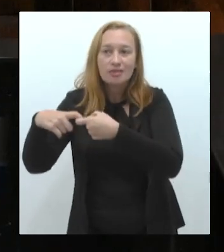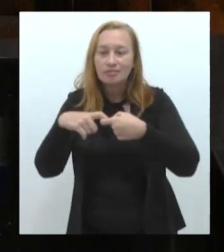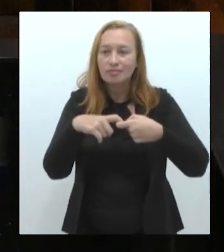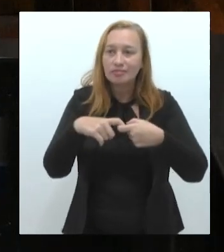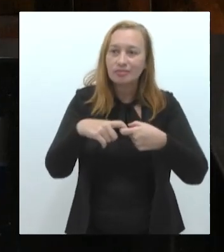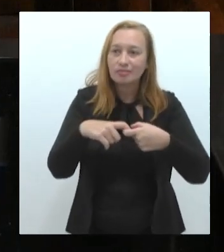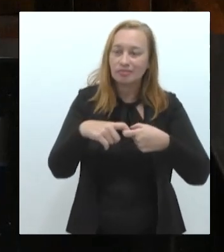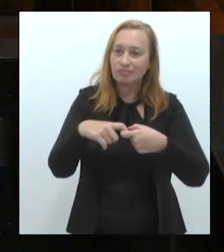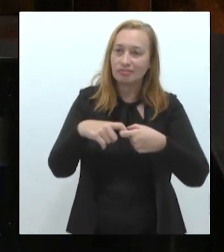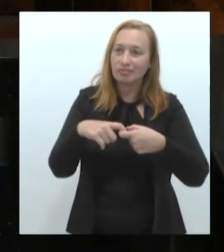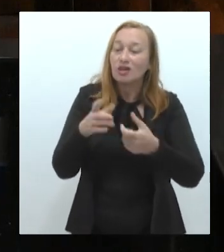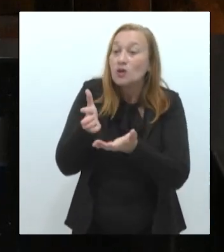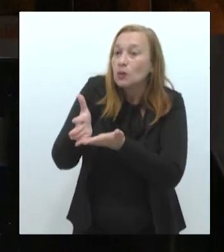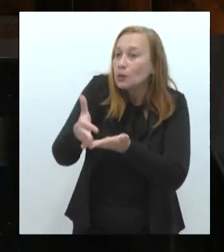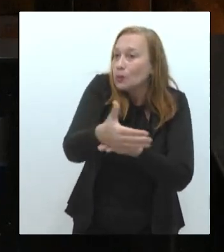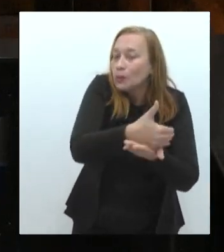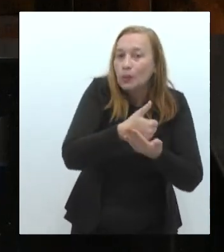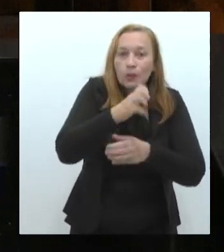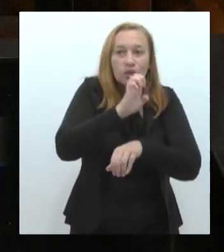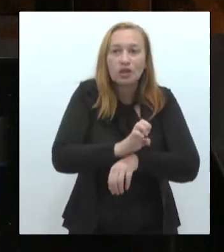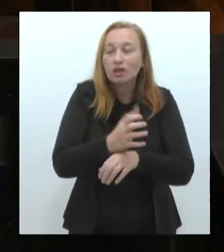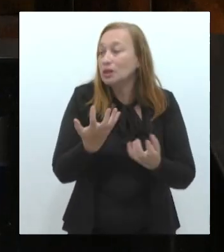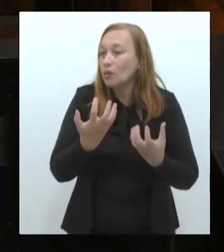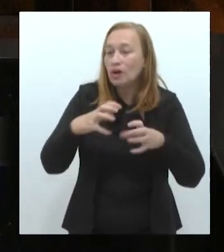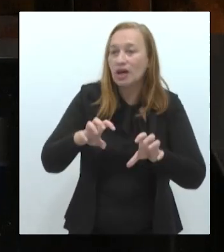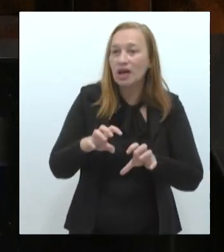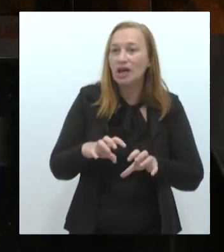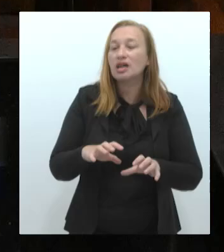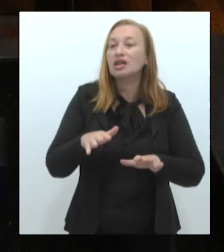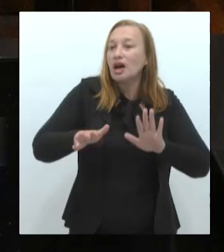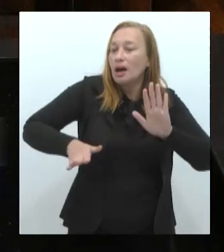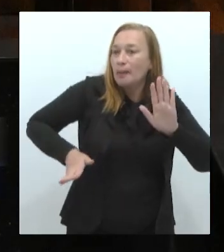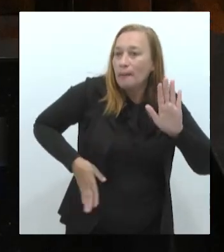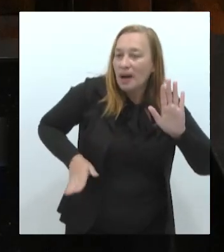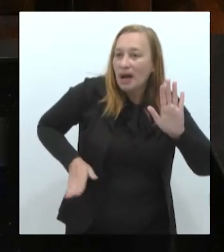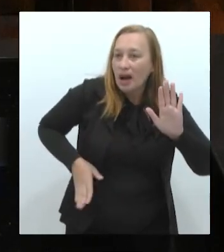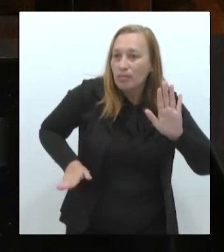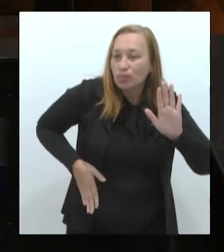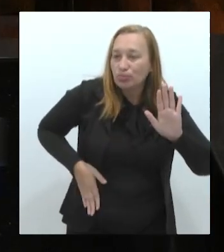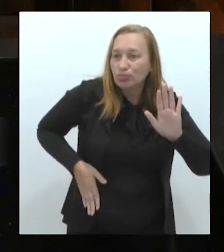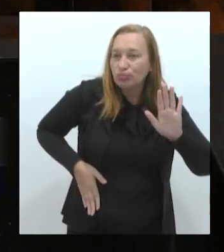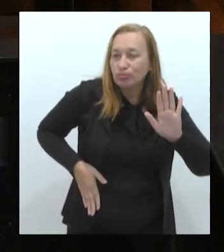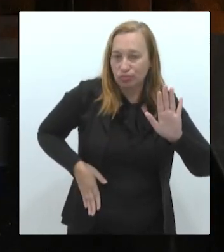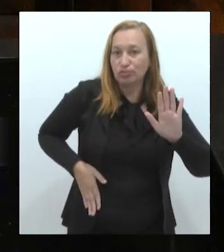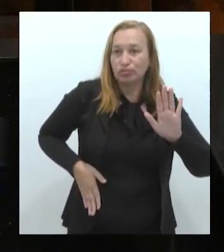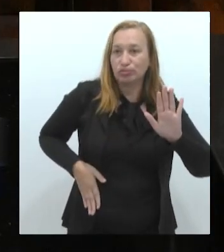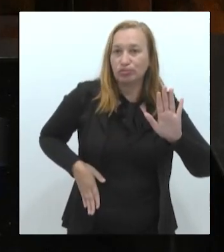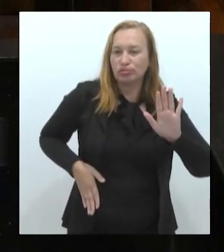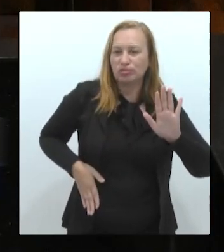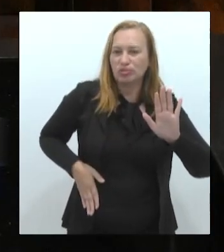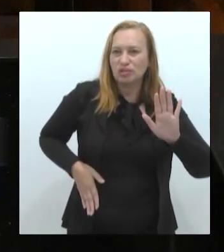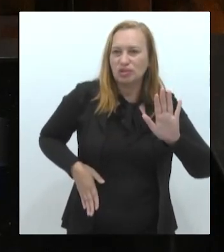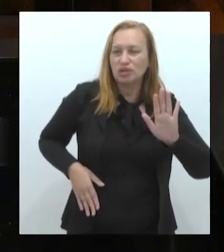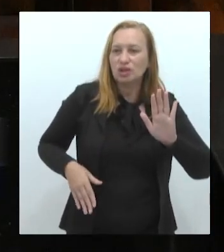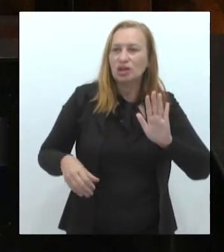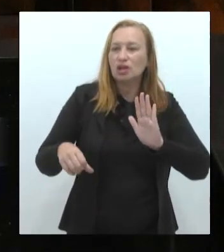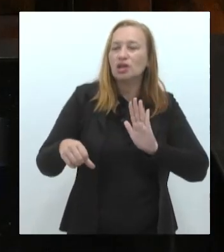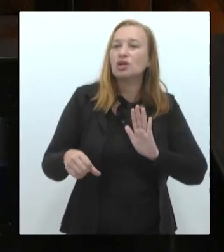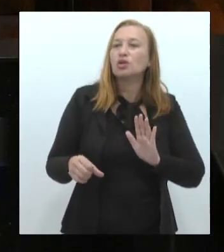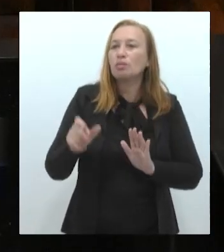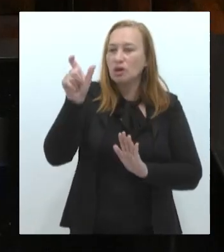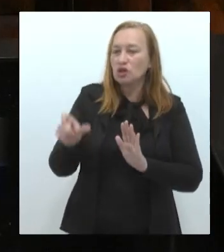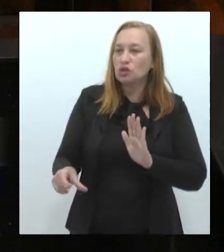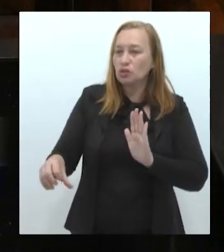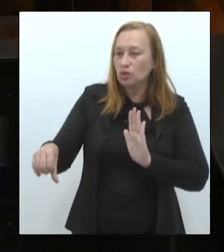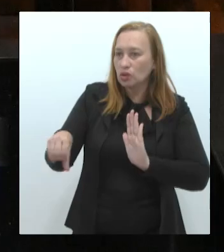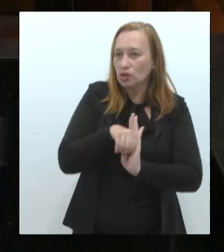Estado. As blitz são para tirar vagabundos, marginais, traficantes das ruas. Esses que atormentam a população de bem. Agora, a partir do momento